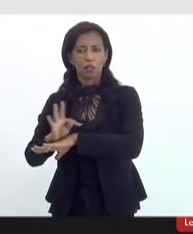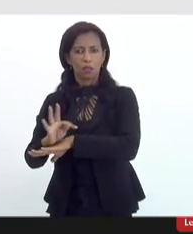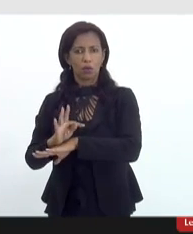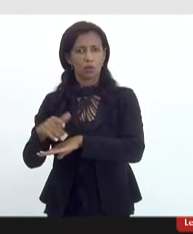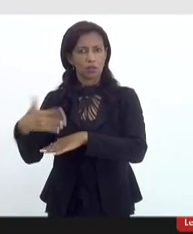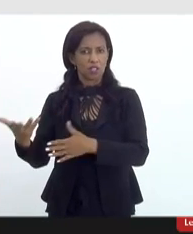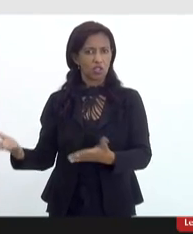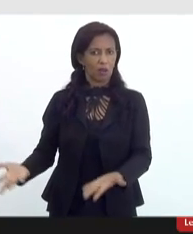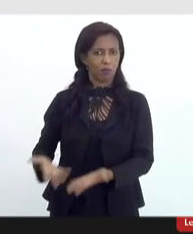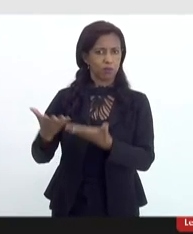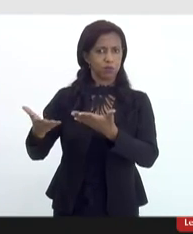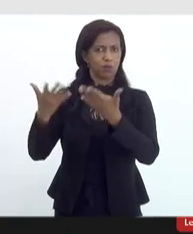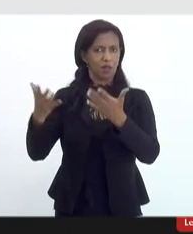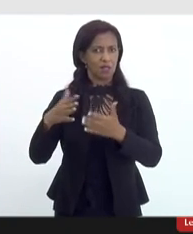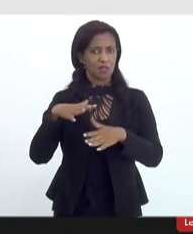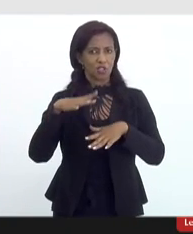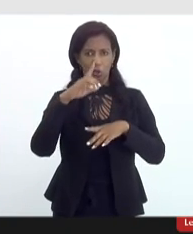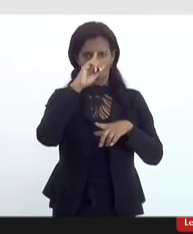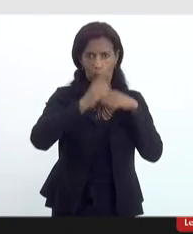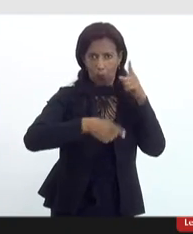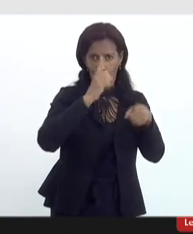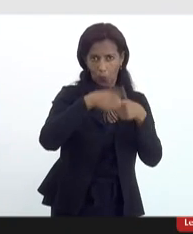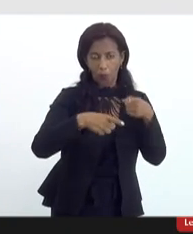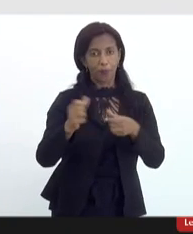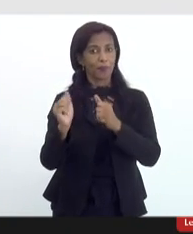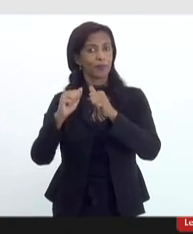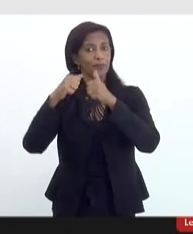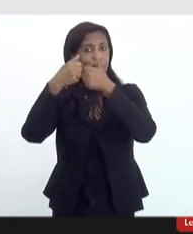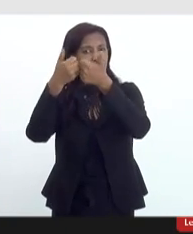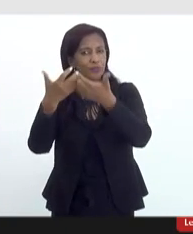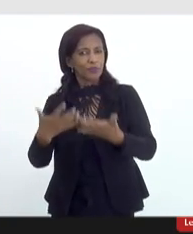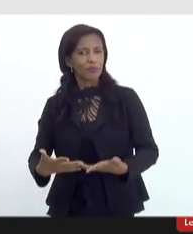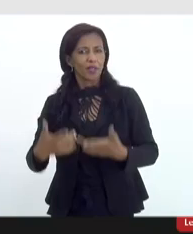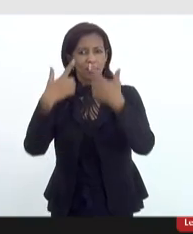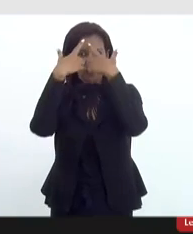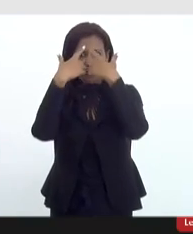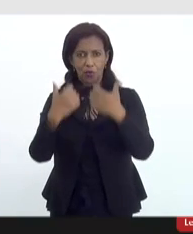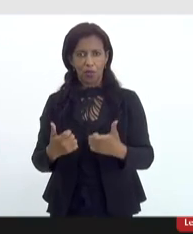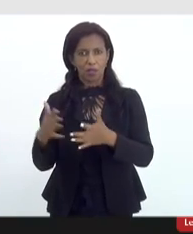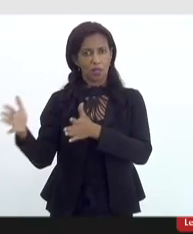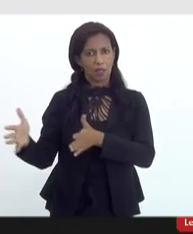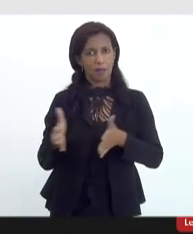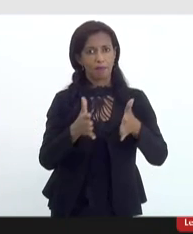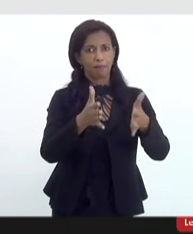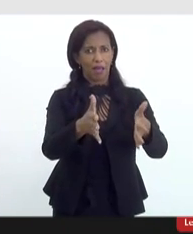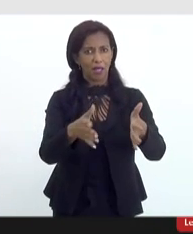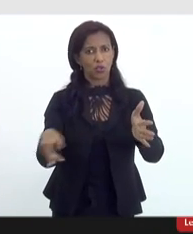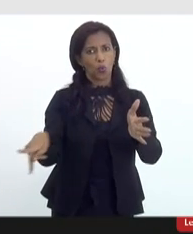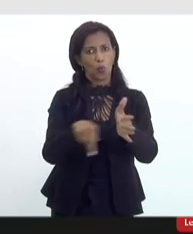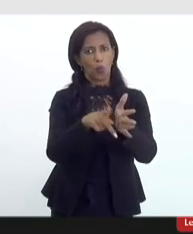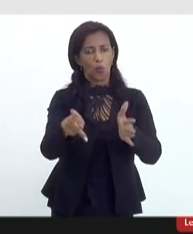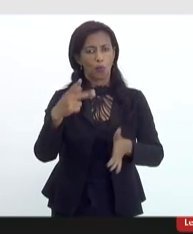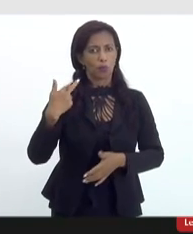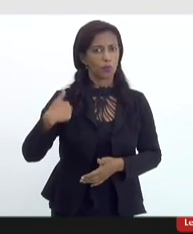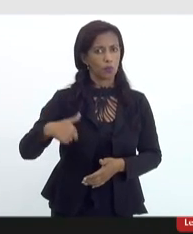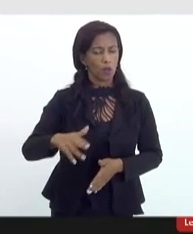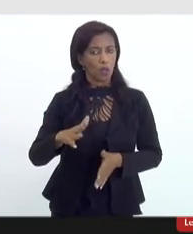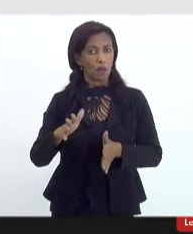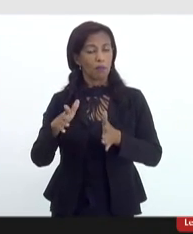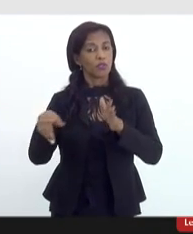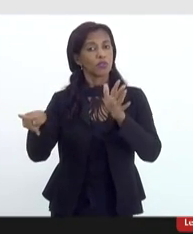da prosperidade, seja do domínio, para justificar violências que têm em parte a ver com o elemento religioso, mas que, em